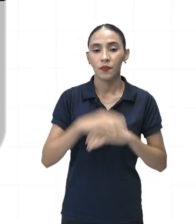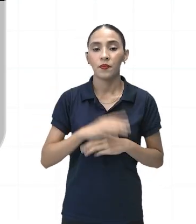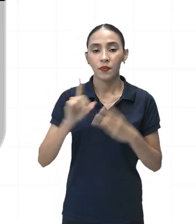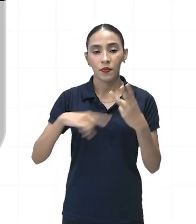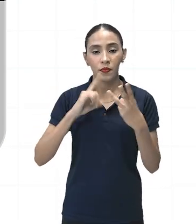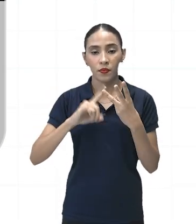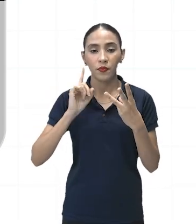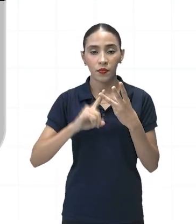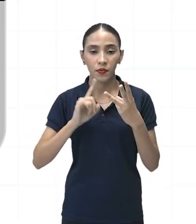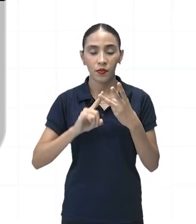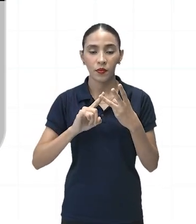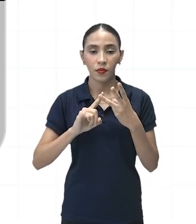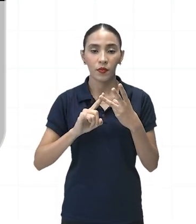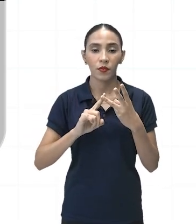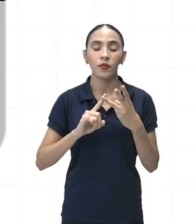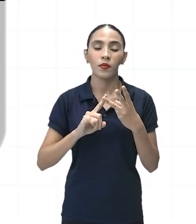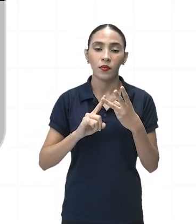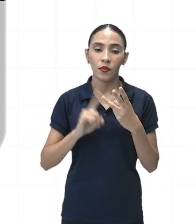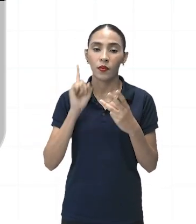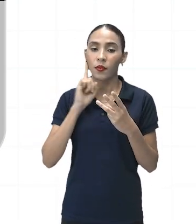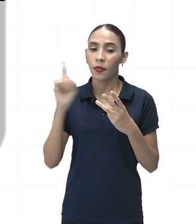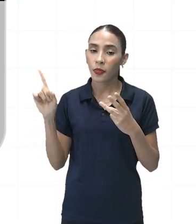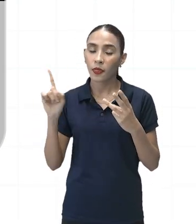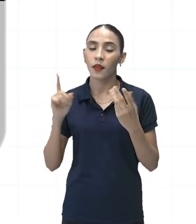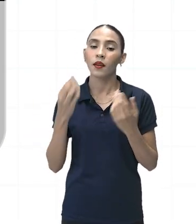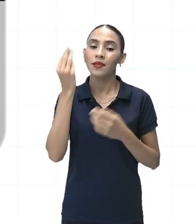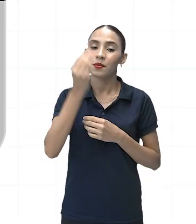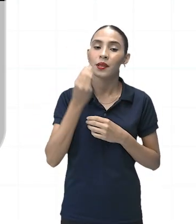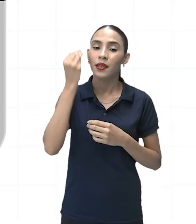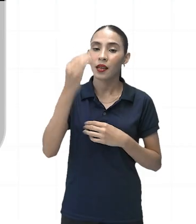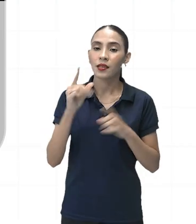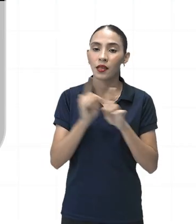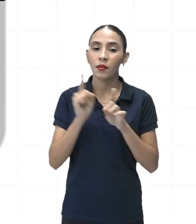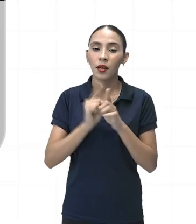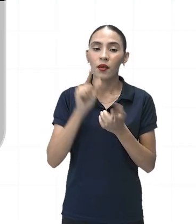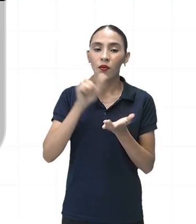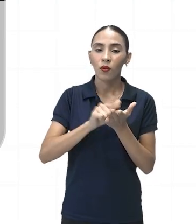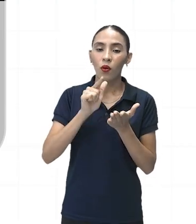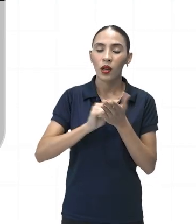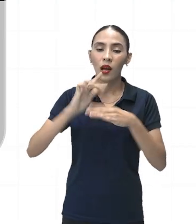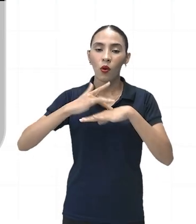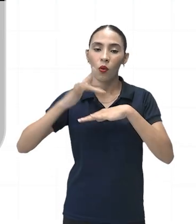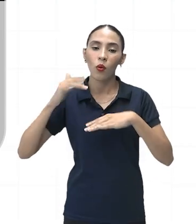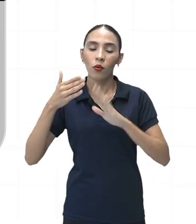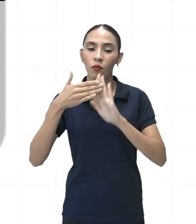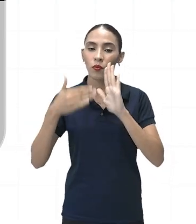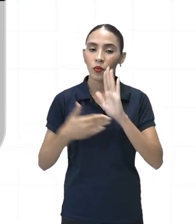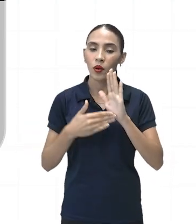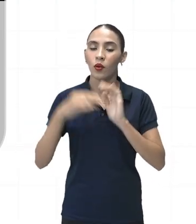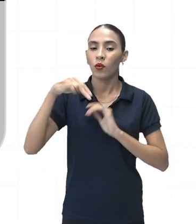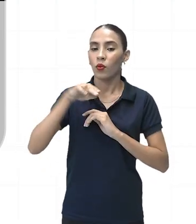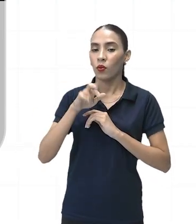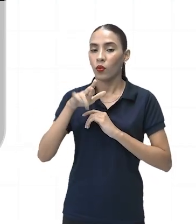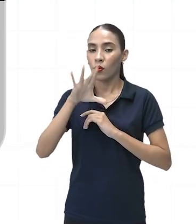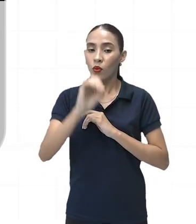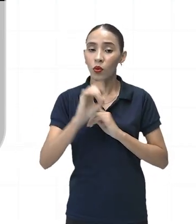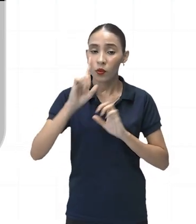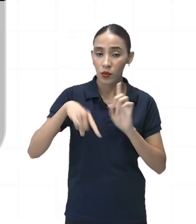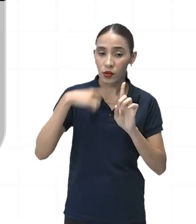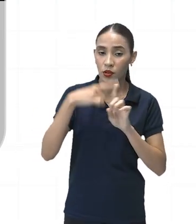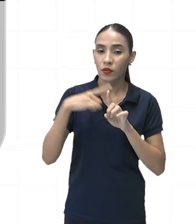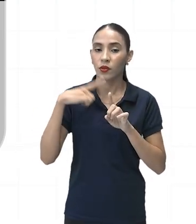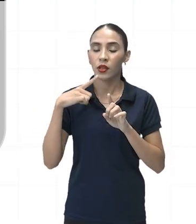o modelo de Rutherford. Com seu experimento da folha de ouro, ele propôs um modelo com um núcleo denso e